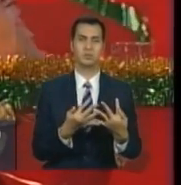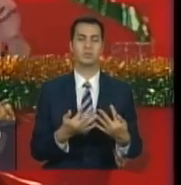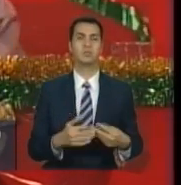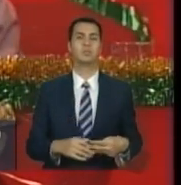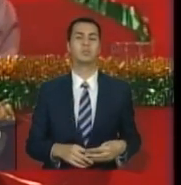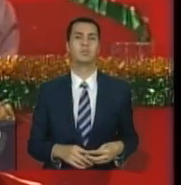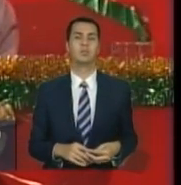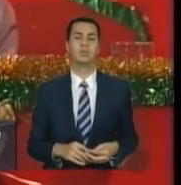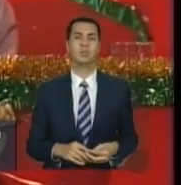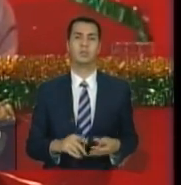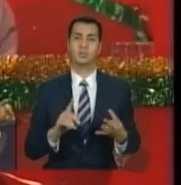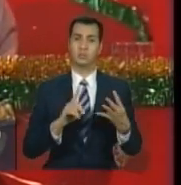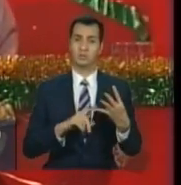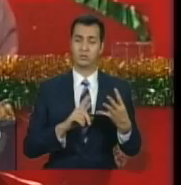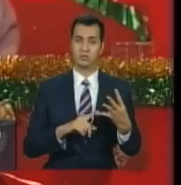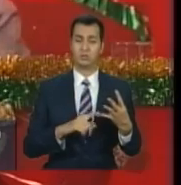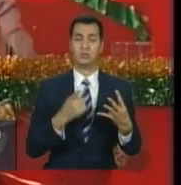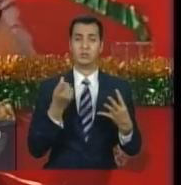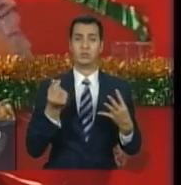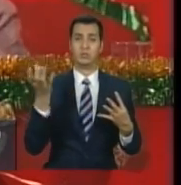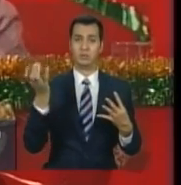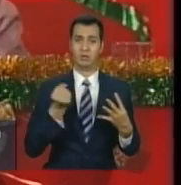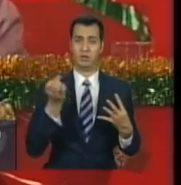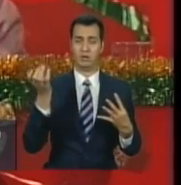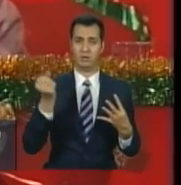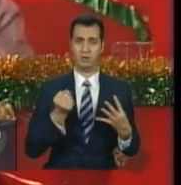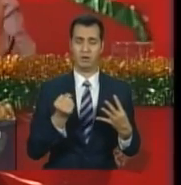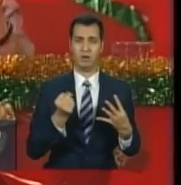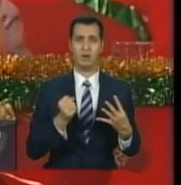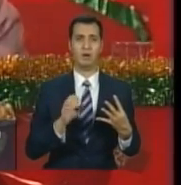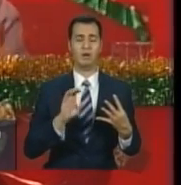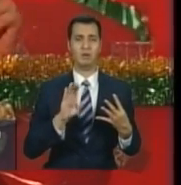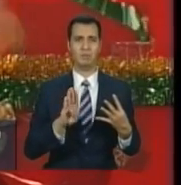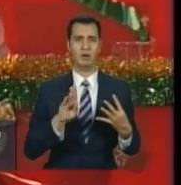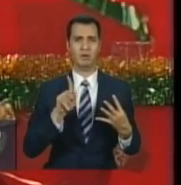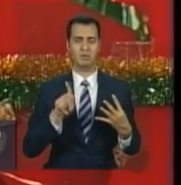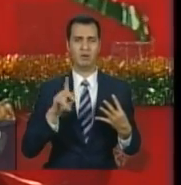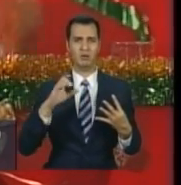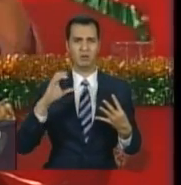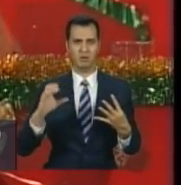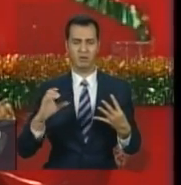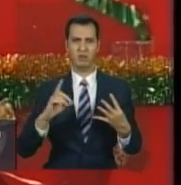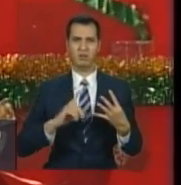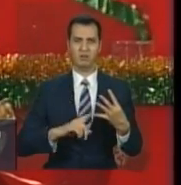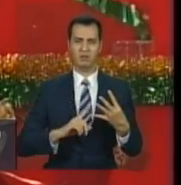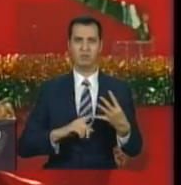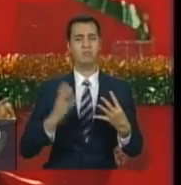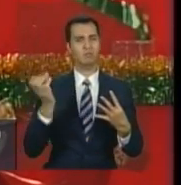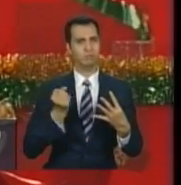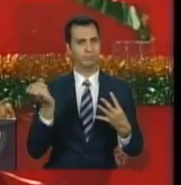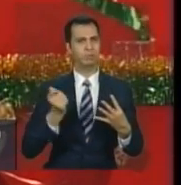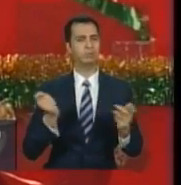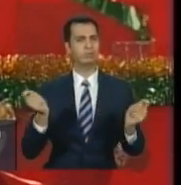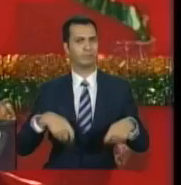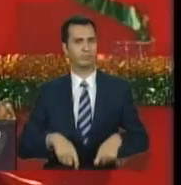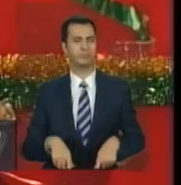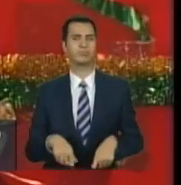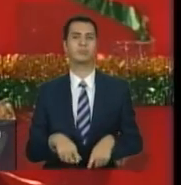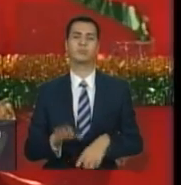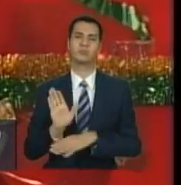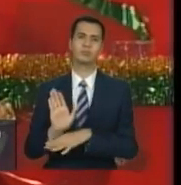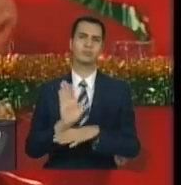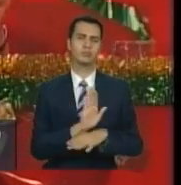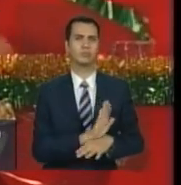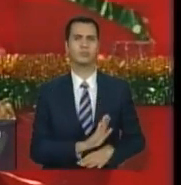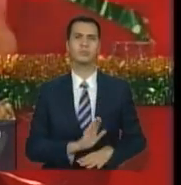do recebimento também do benefício da prestação continuada, o BPC, para